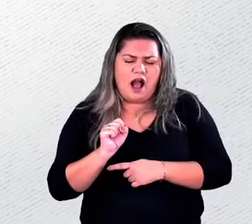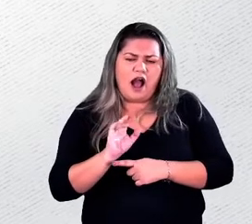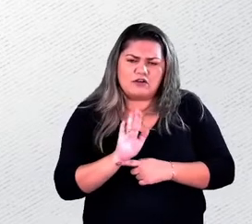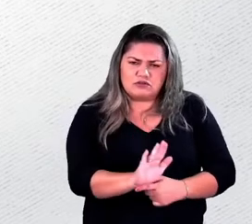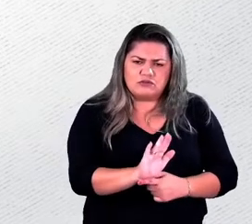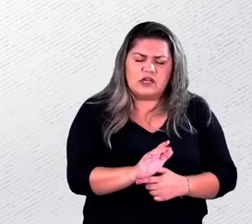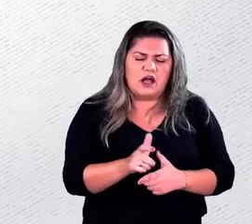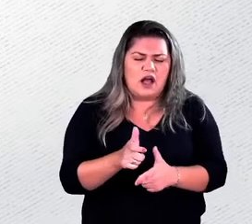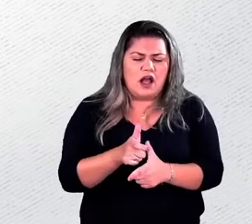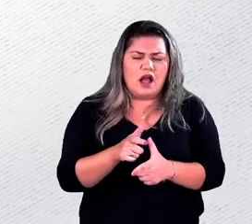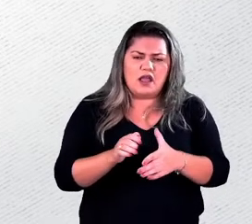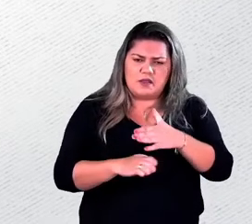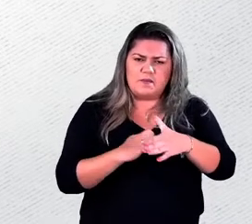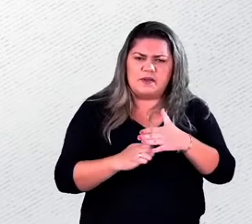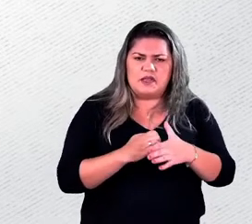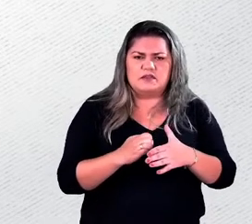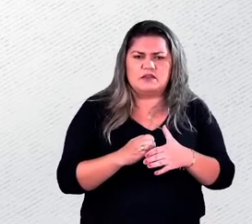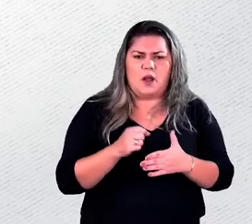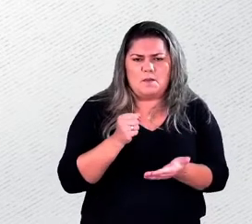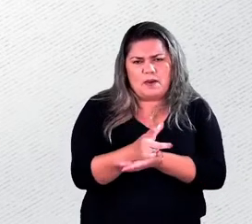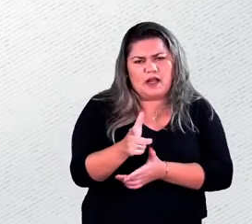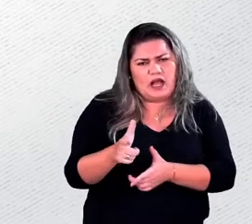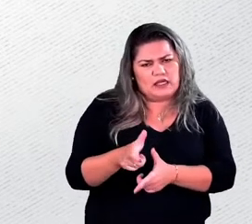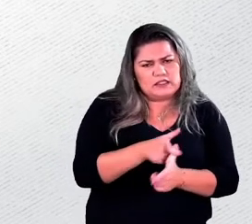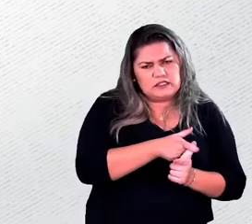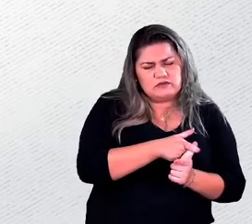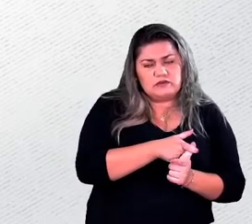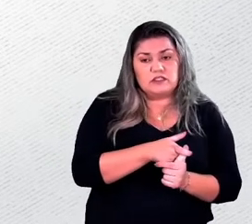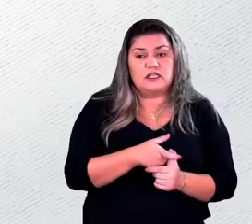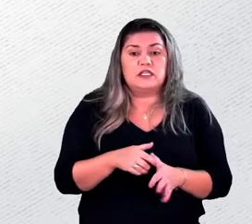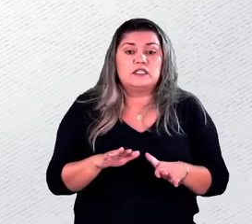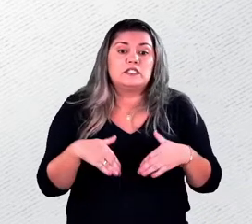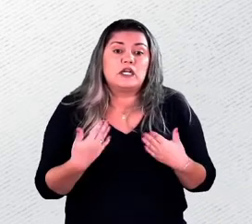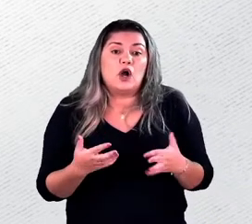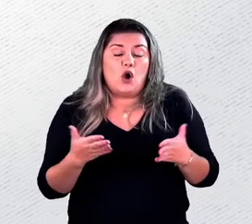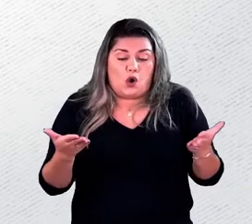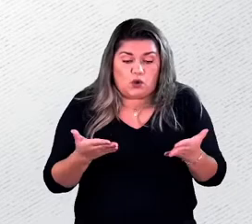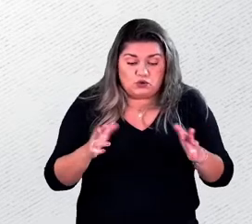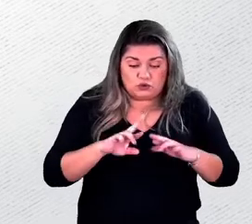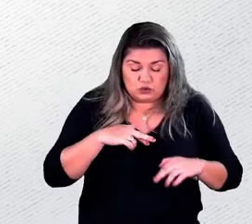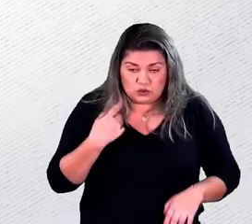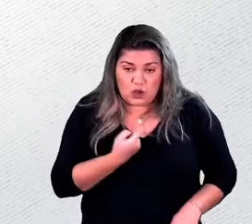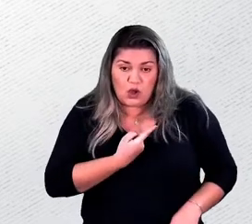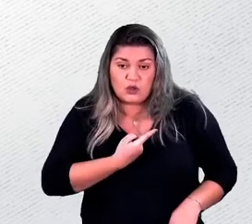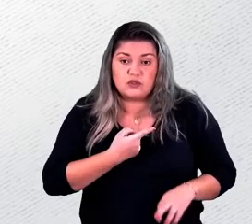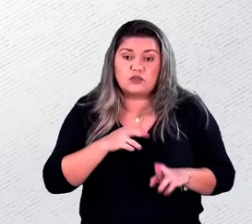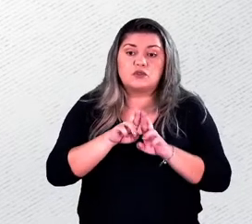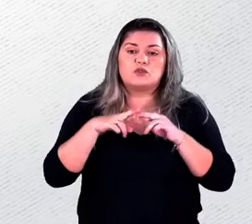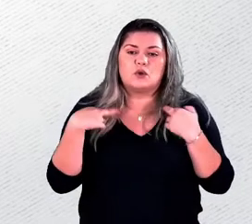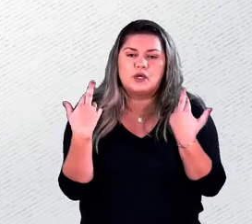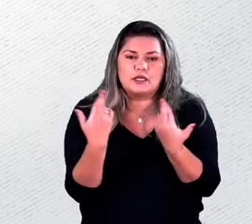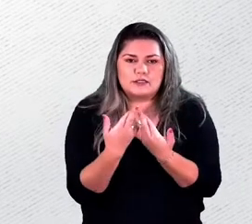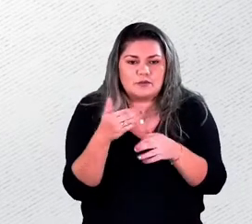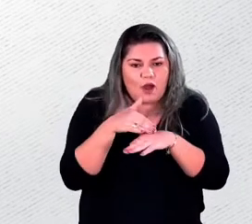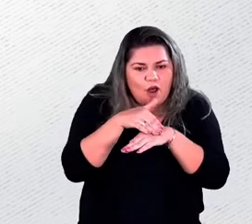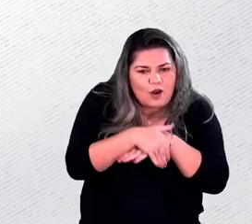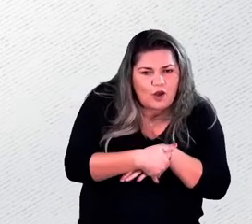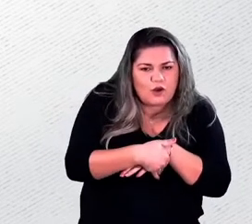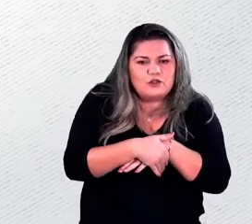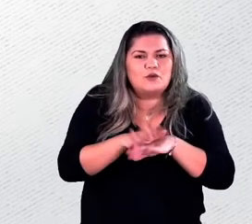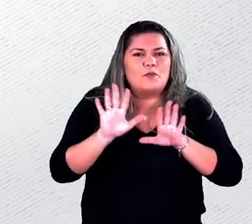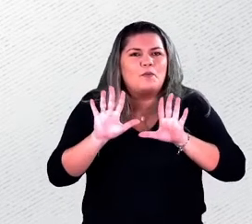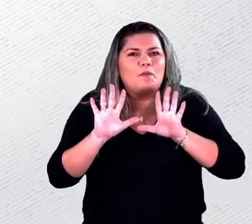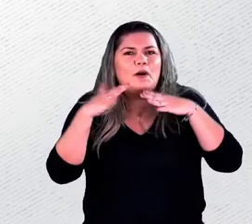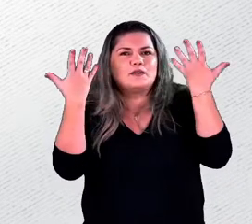tratamento da crise da empresa Então hoje Nós nos reunimos e estamos aqui à noite para Celebrar